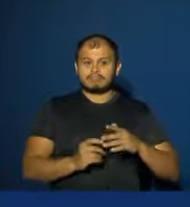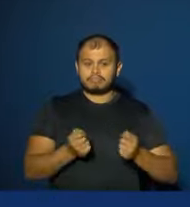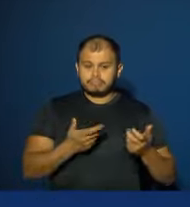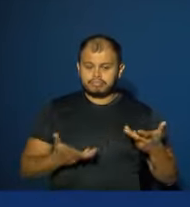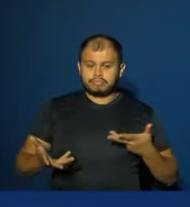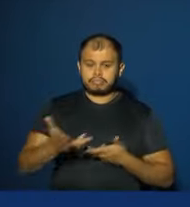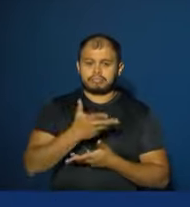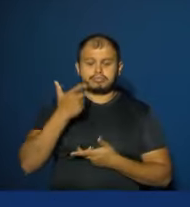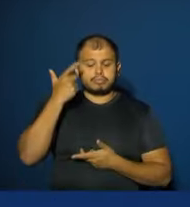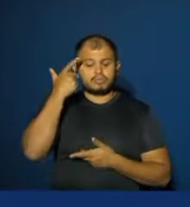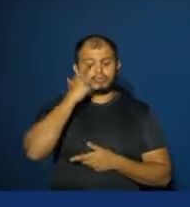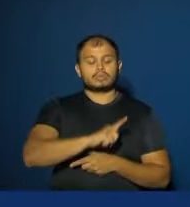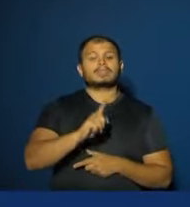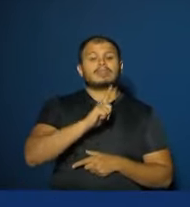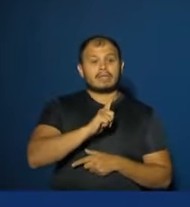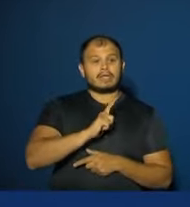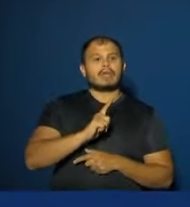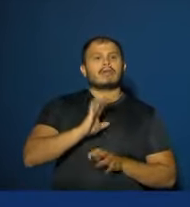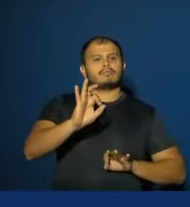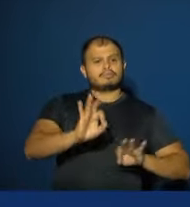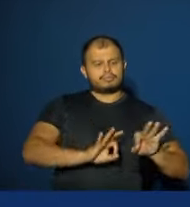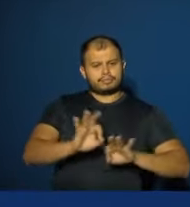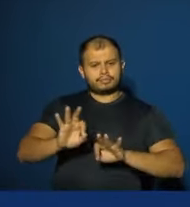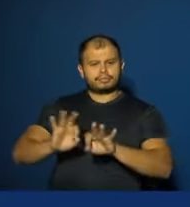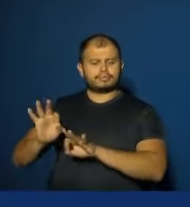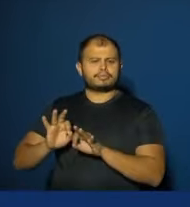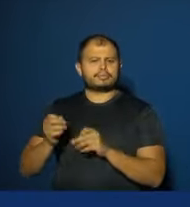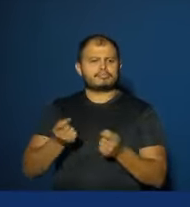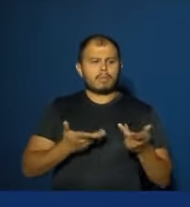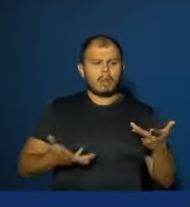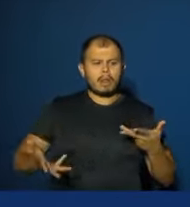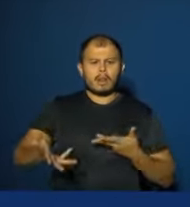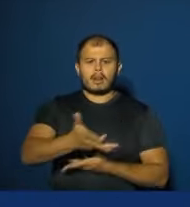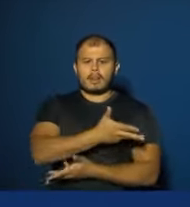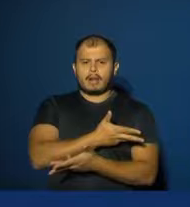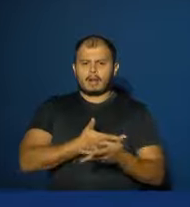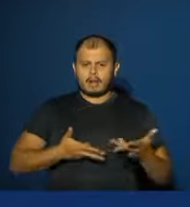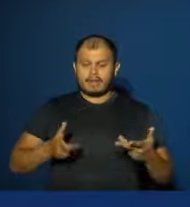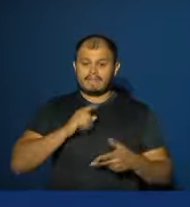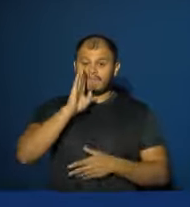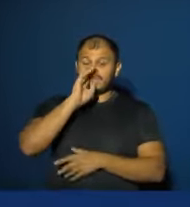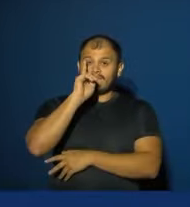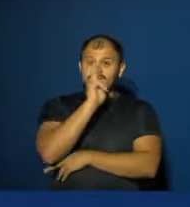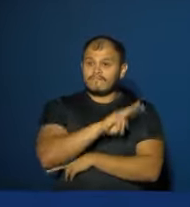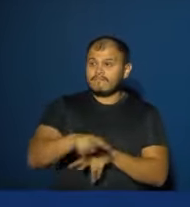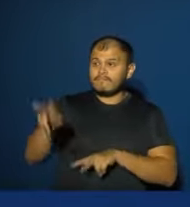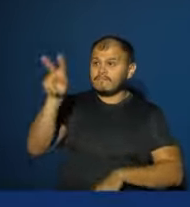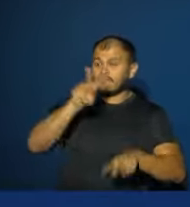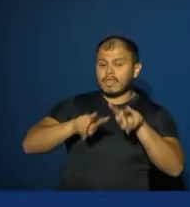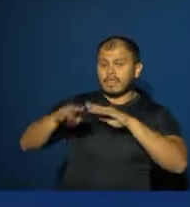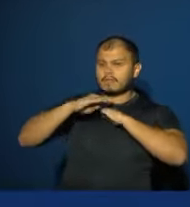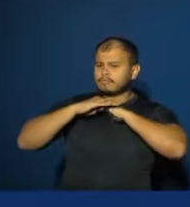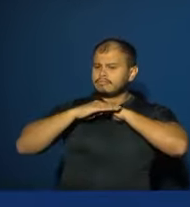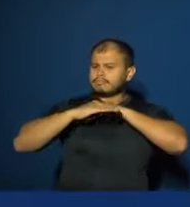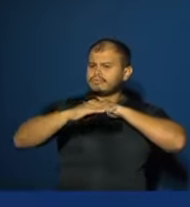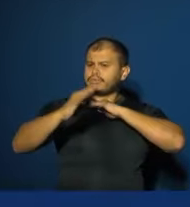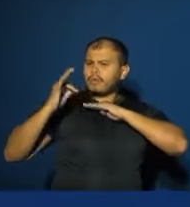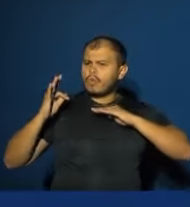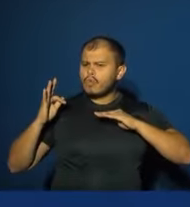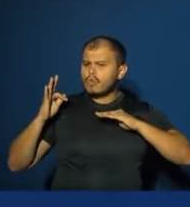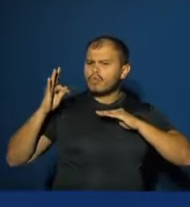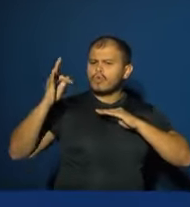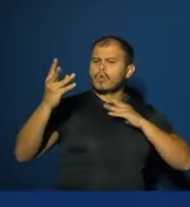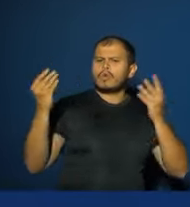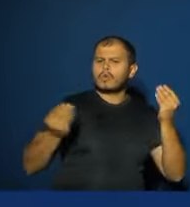governar, planejar e executar, de olhar no horizonte, no tempo, o avanço da educação,